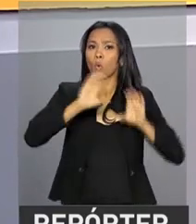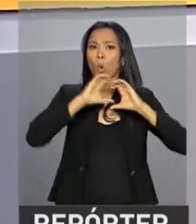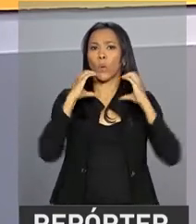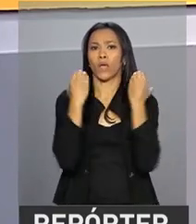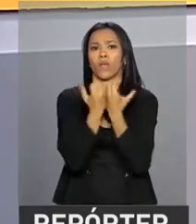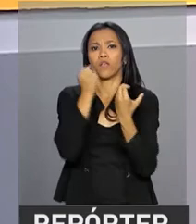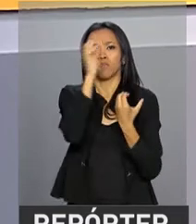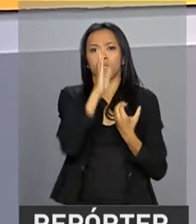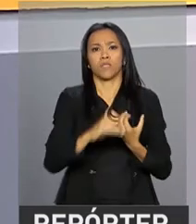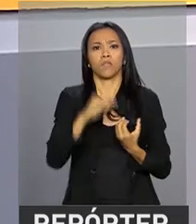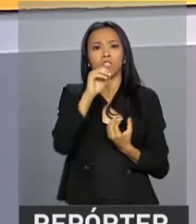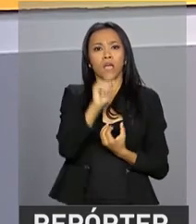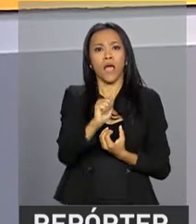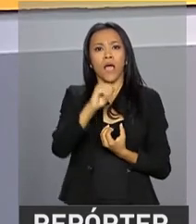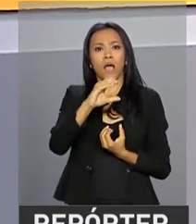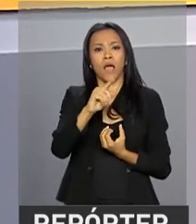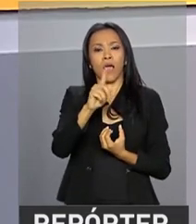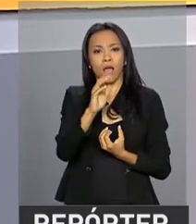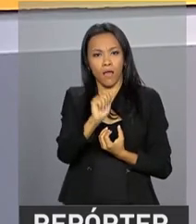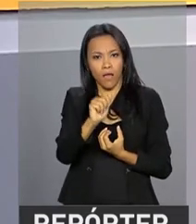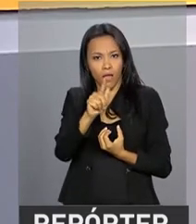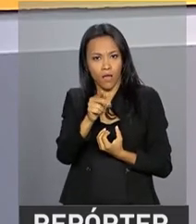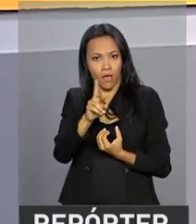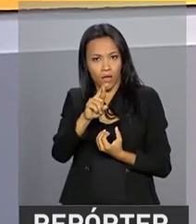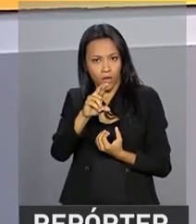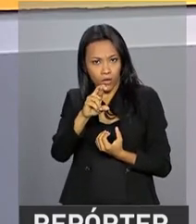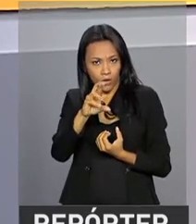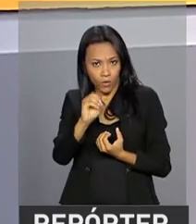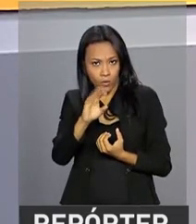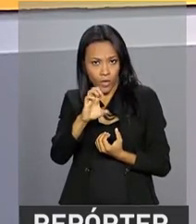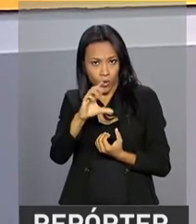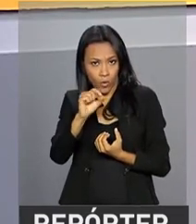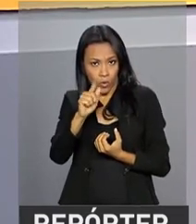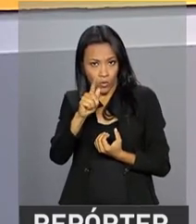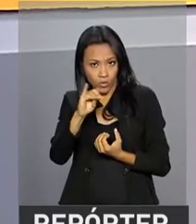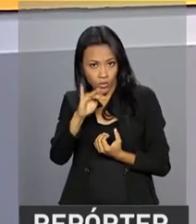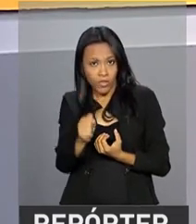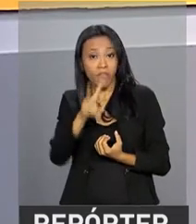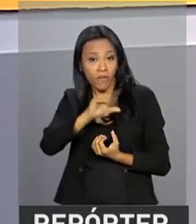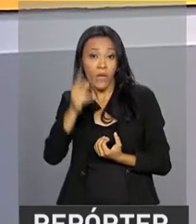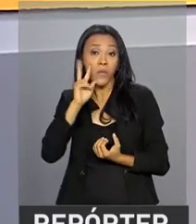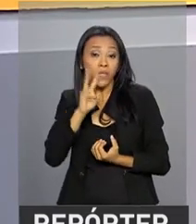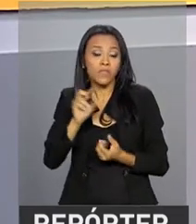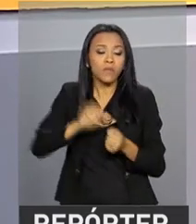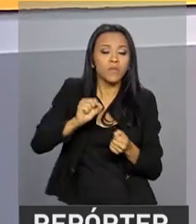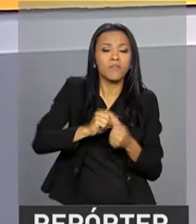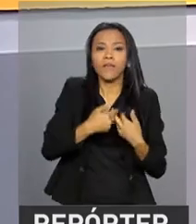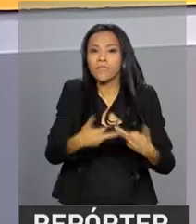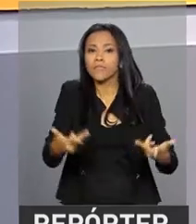de Agroecologia vai conhecer produtos artesanais feitos por esses pequenos produtores.